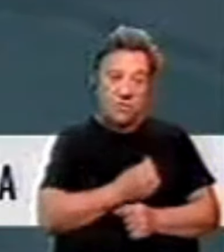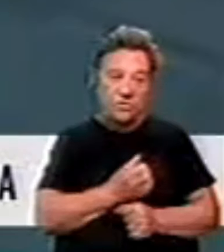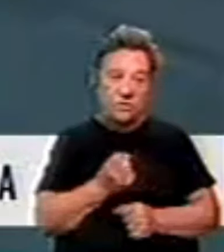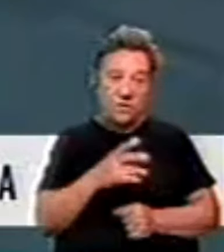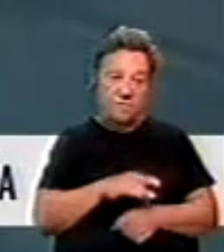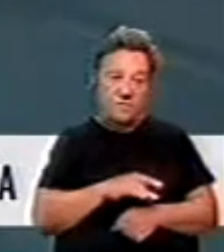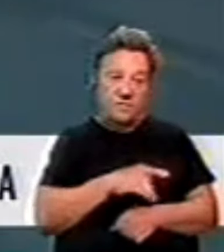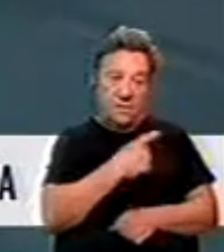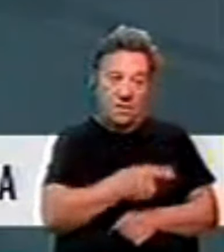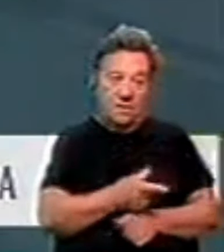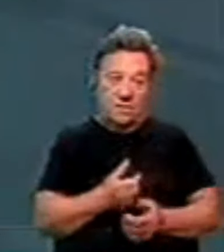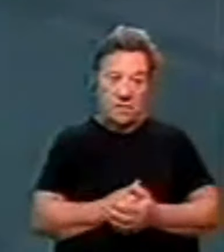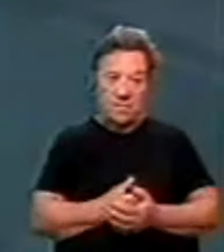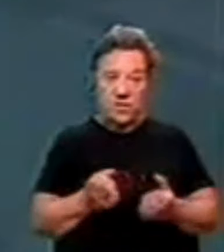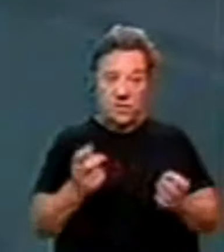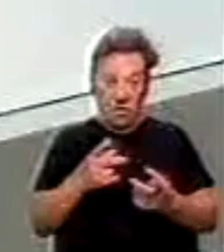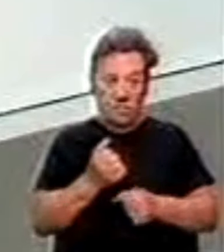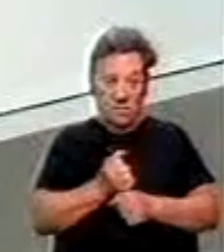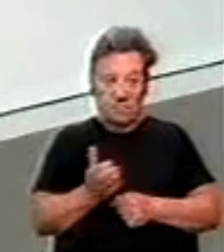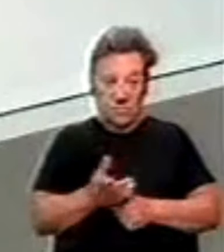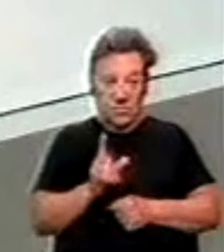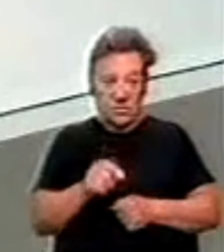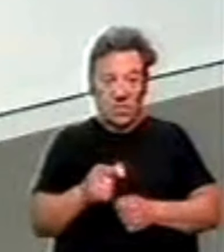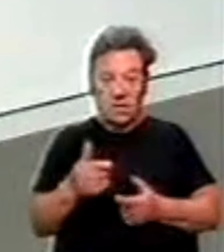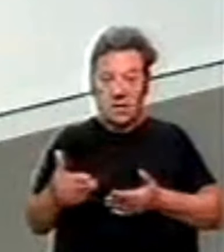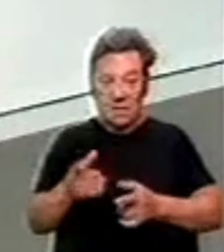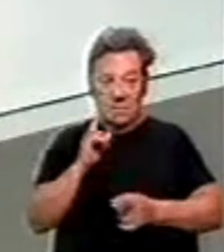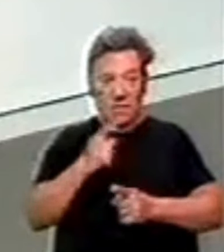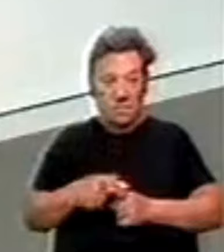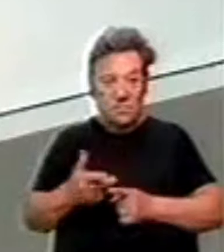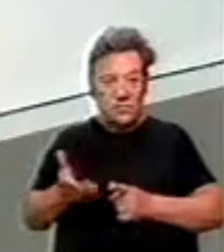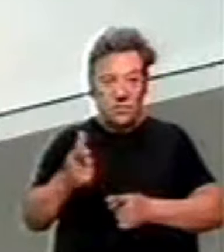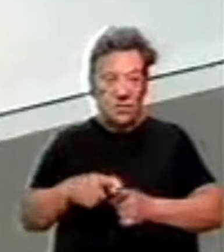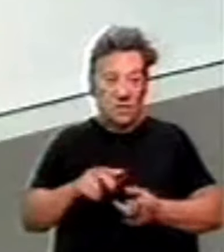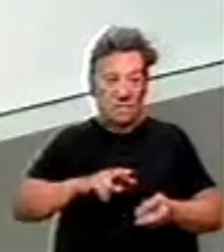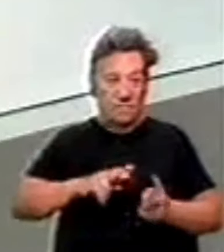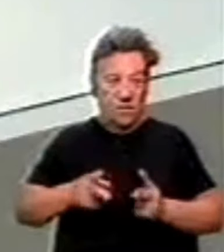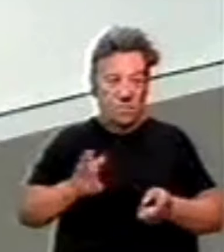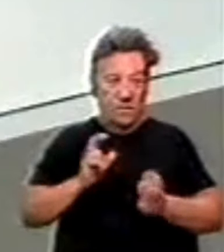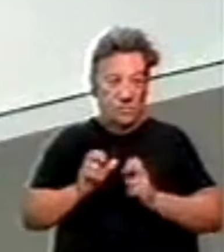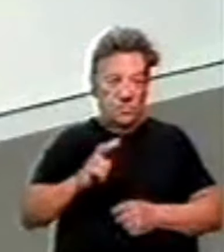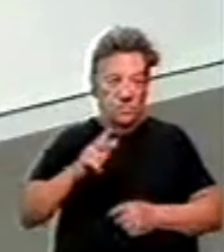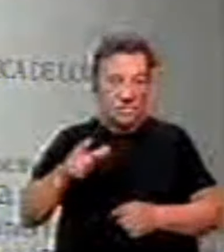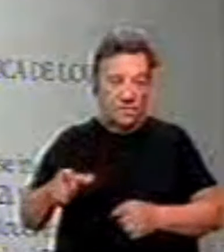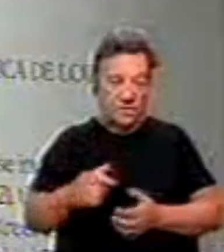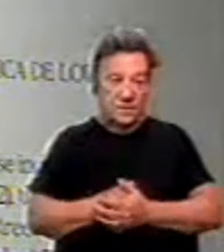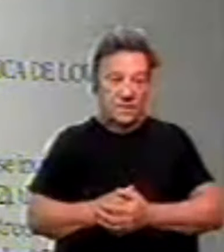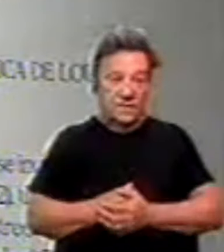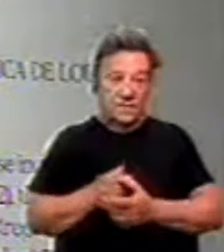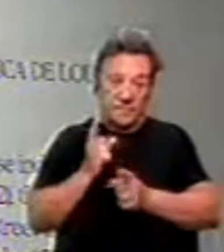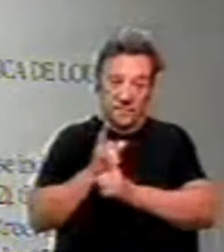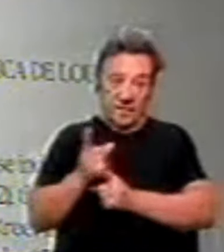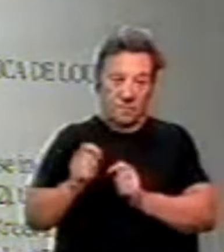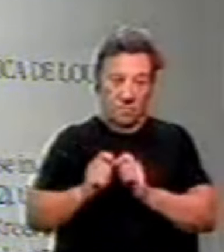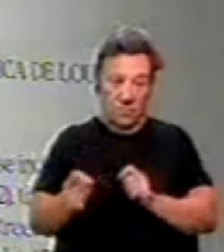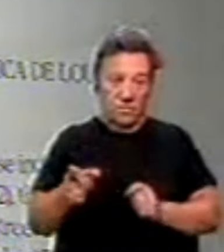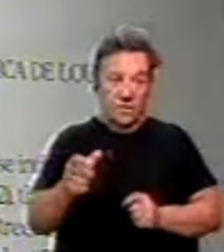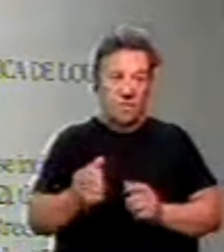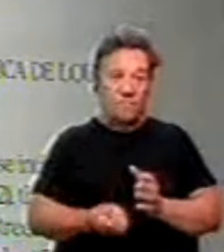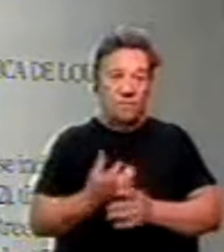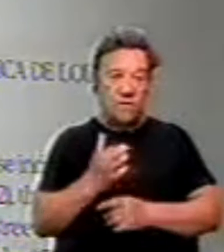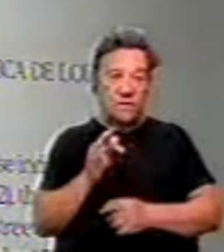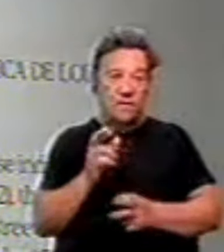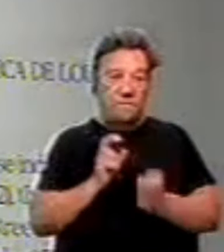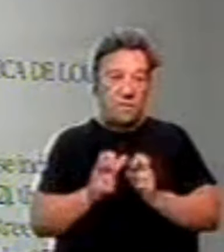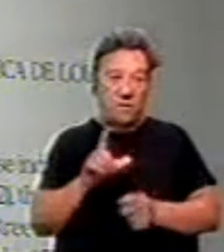novas sensibilidades. E novas produções é um caminho impulsionado pela reforma da indústria portuguesa. E é neste período que é fundada